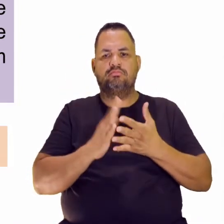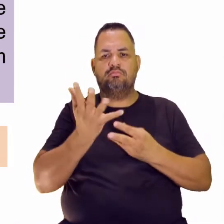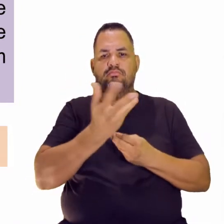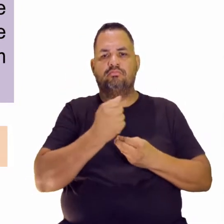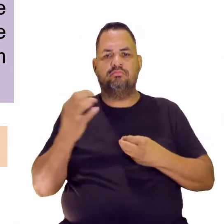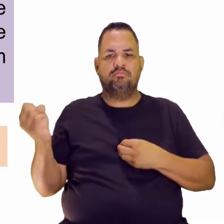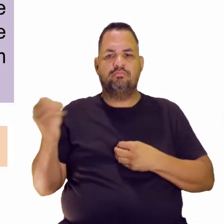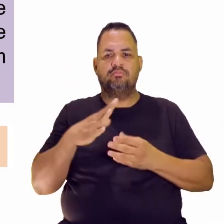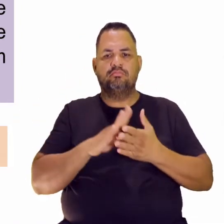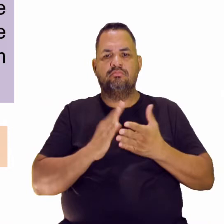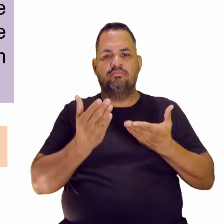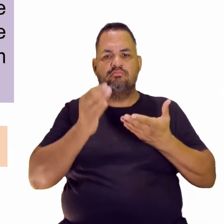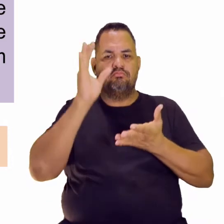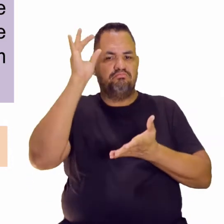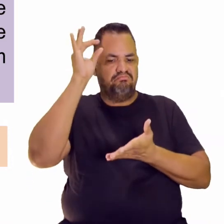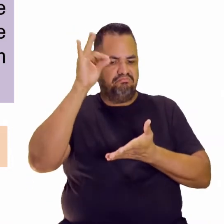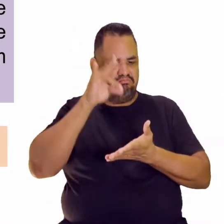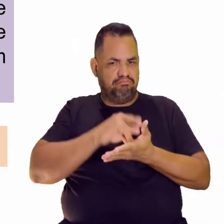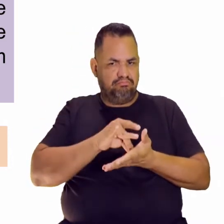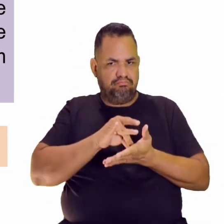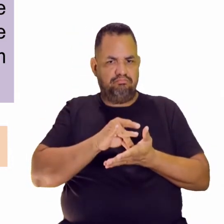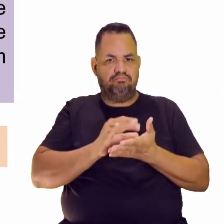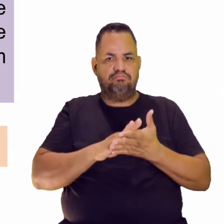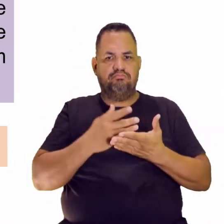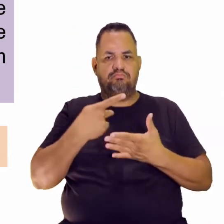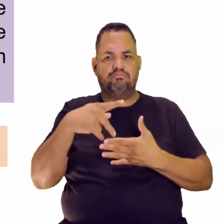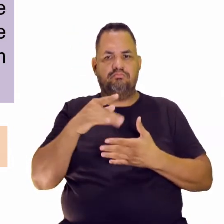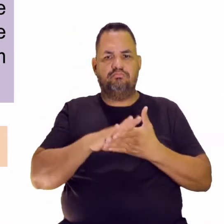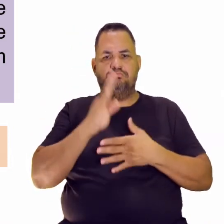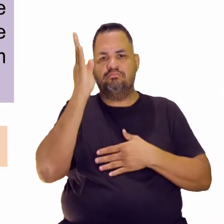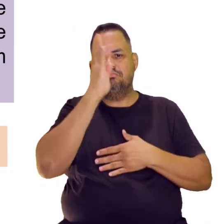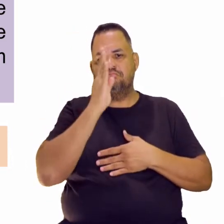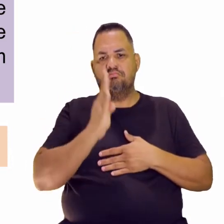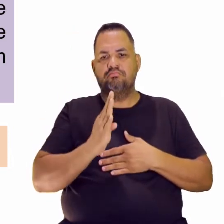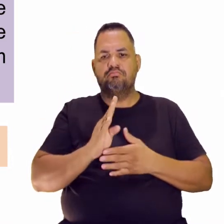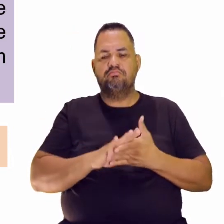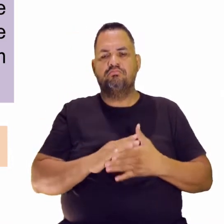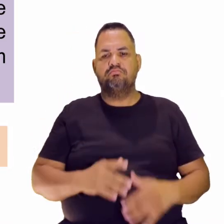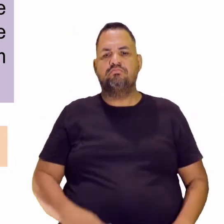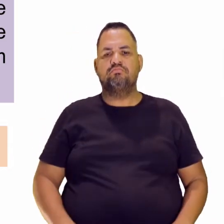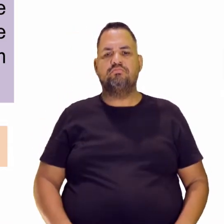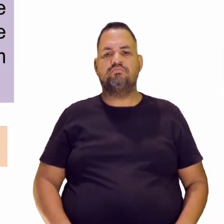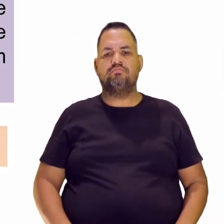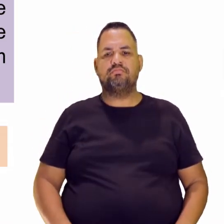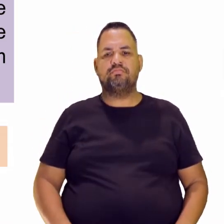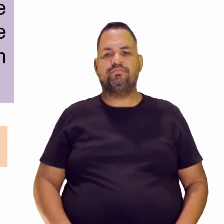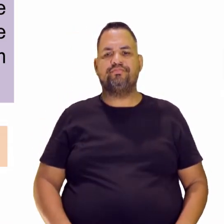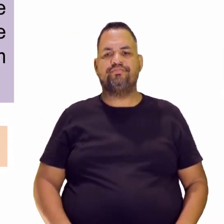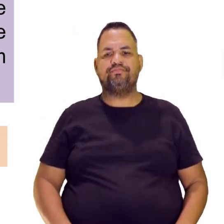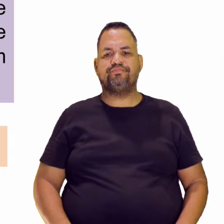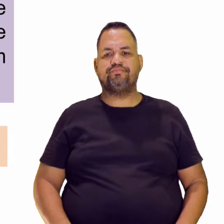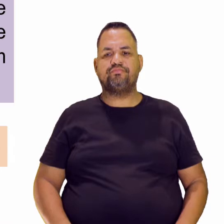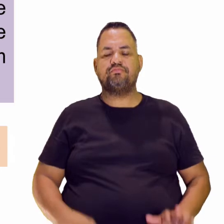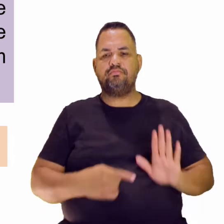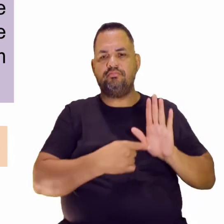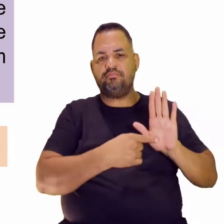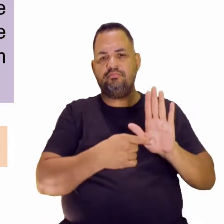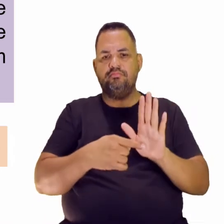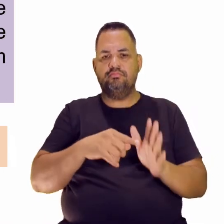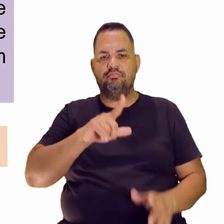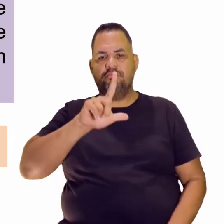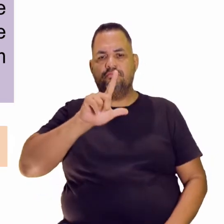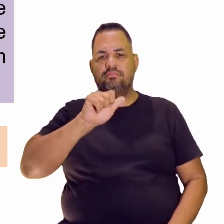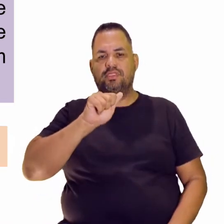arte moderna de um modo concreto para os brasileiros. Então, a exposição de